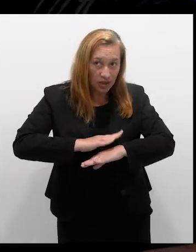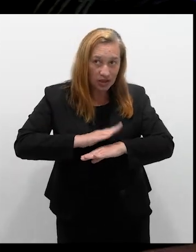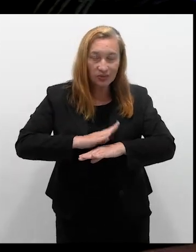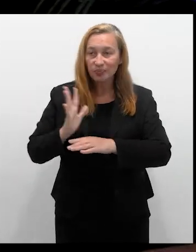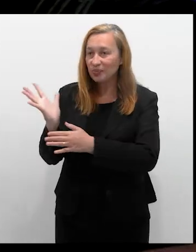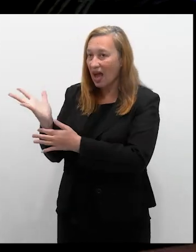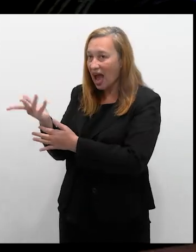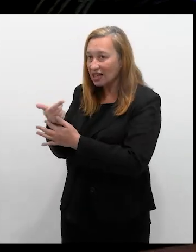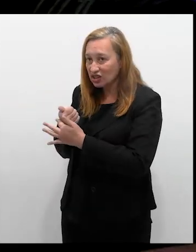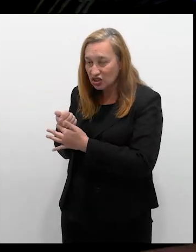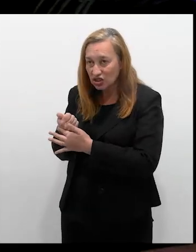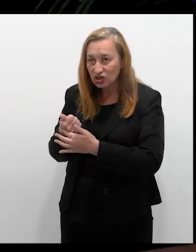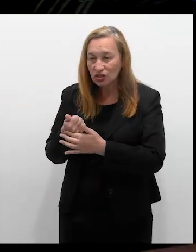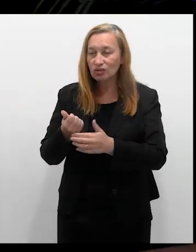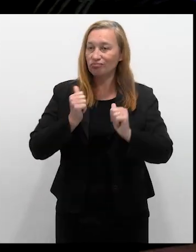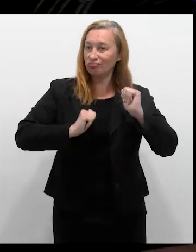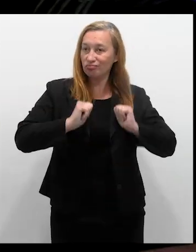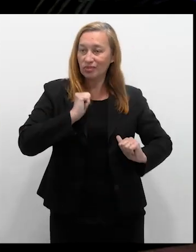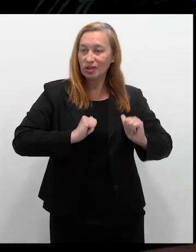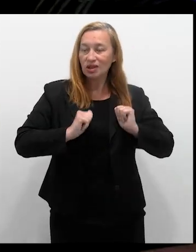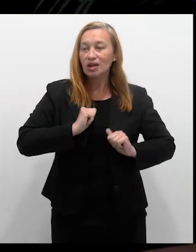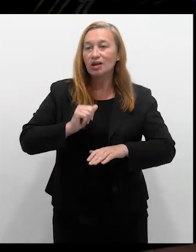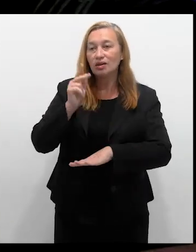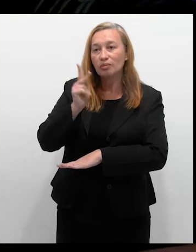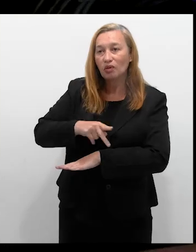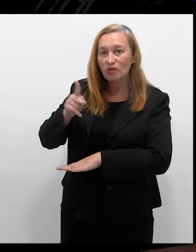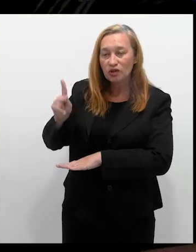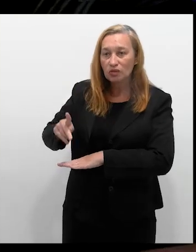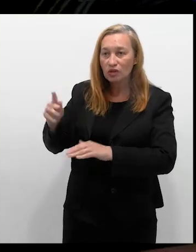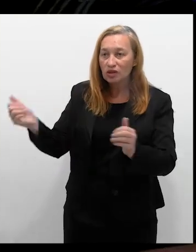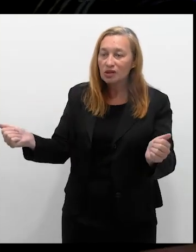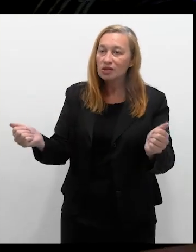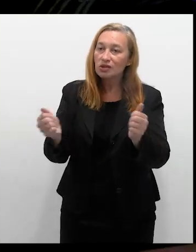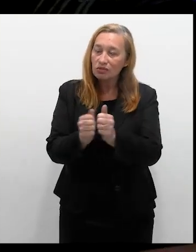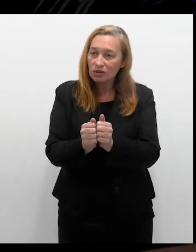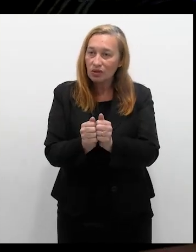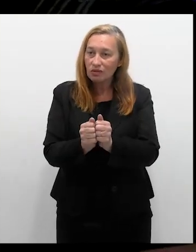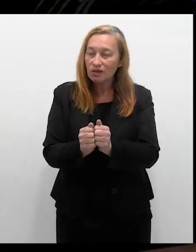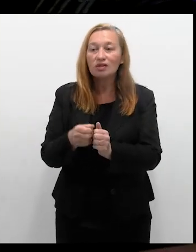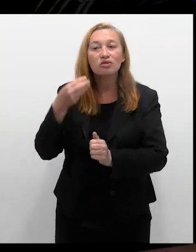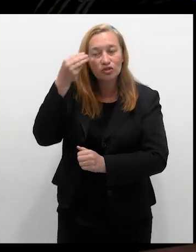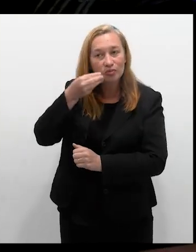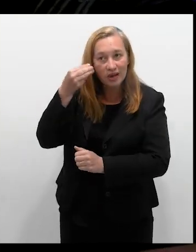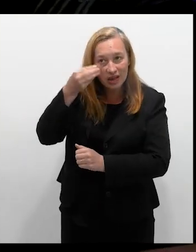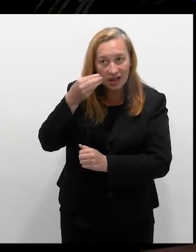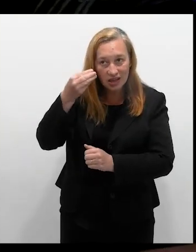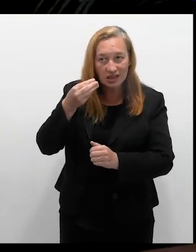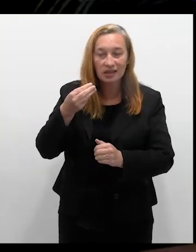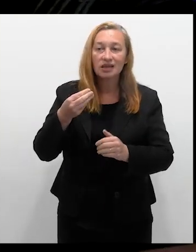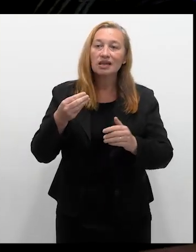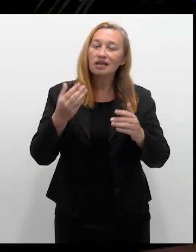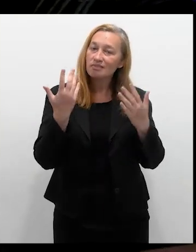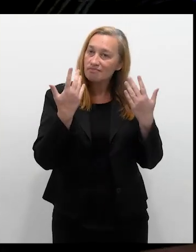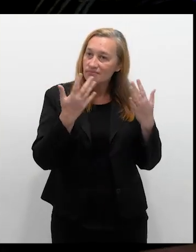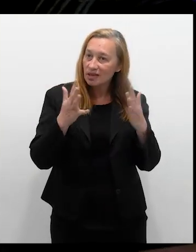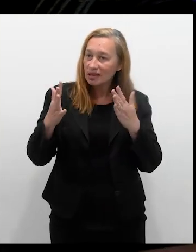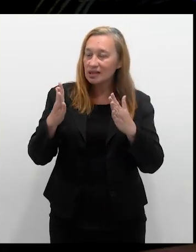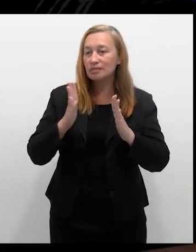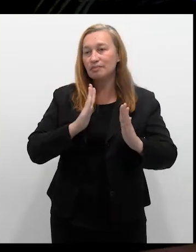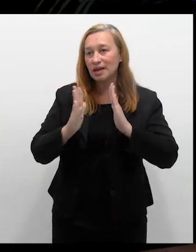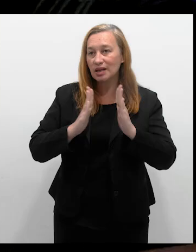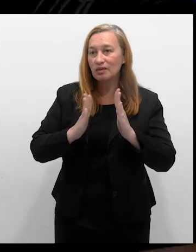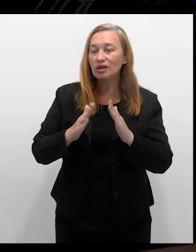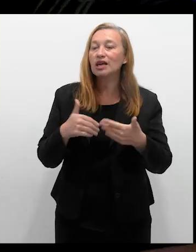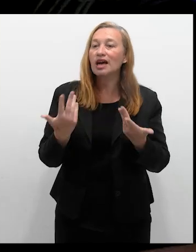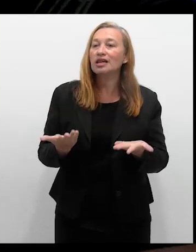momento, artistas, cineastas, professores se uniram para fazer uma experiência nesse intuito comemorativo, né? E